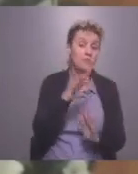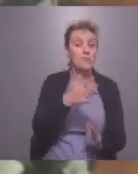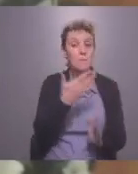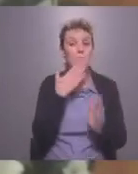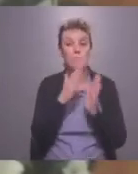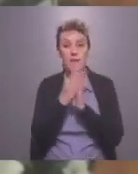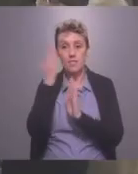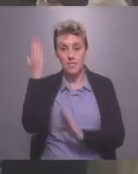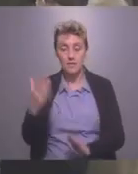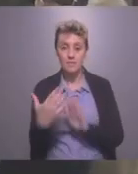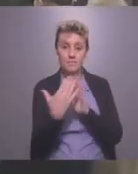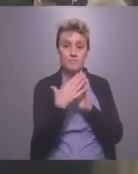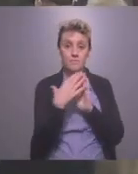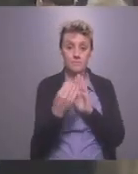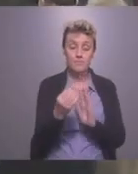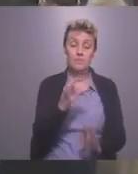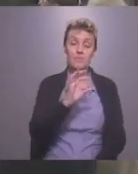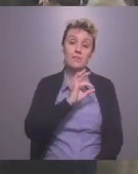irmãos.